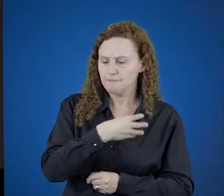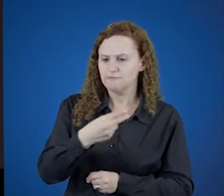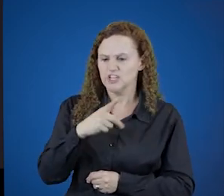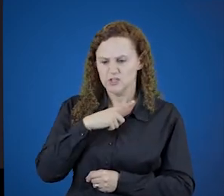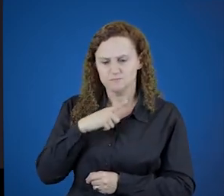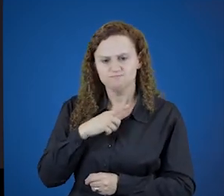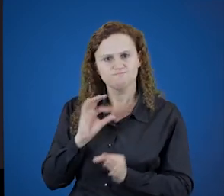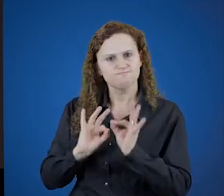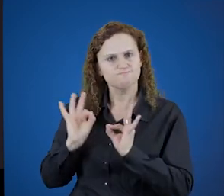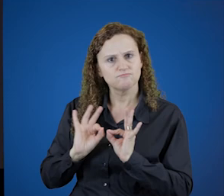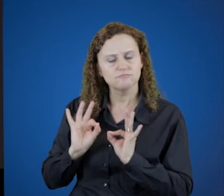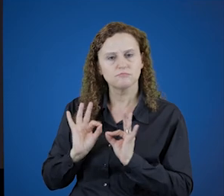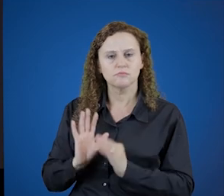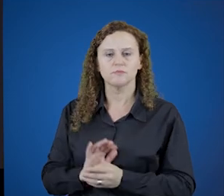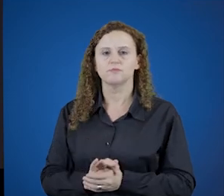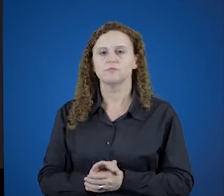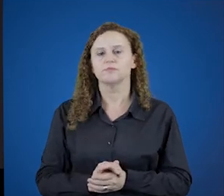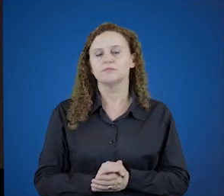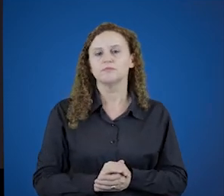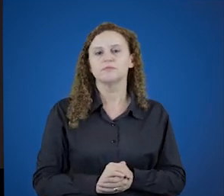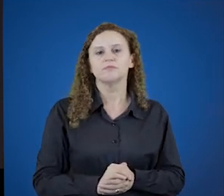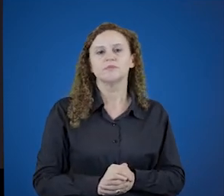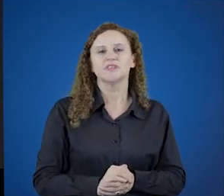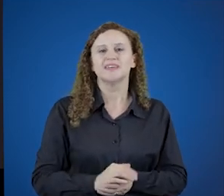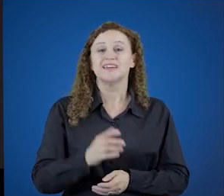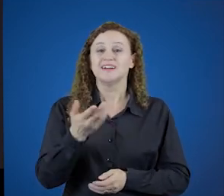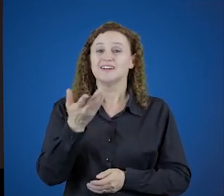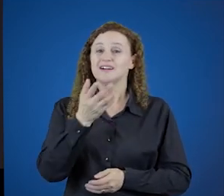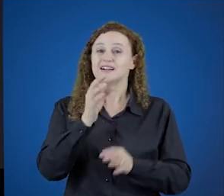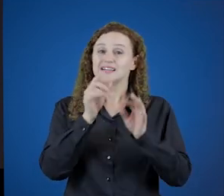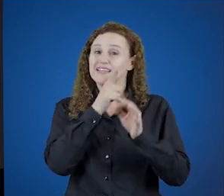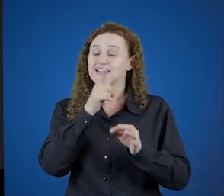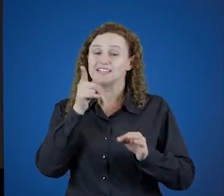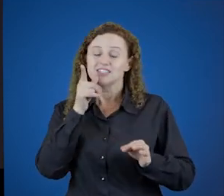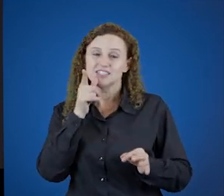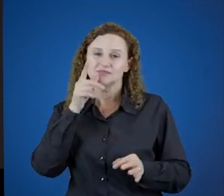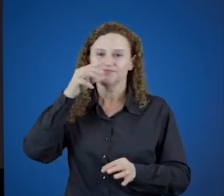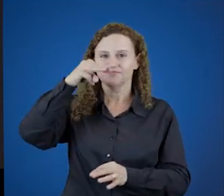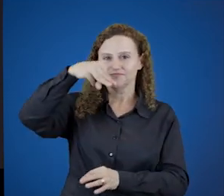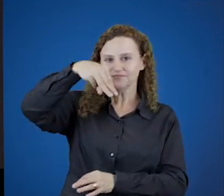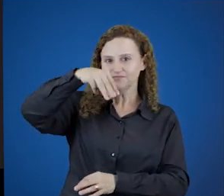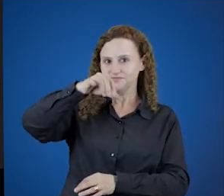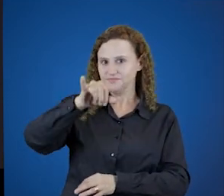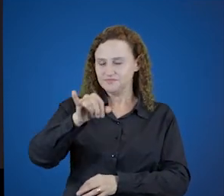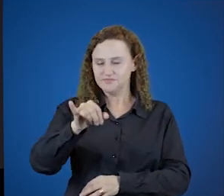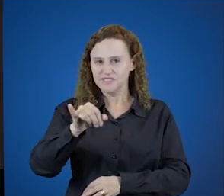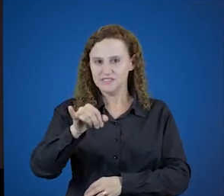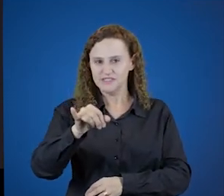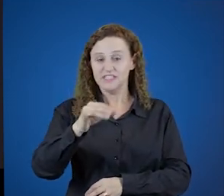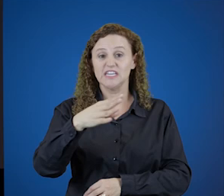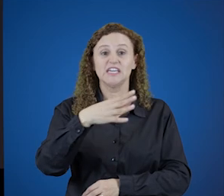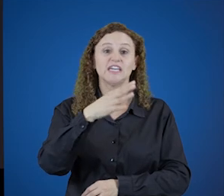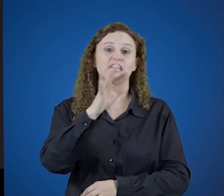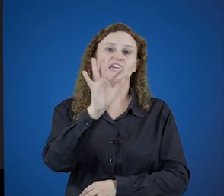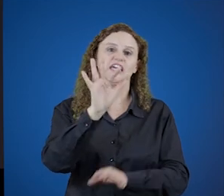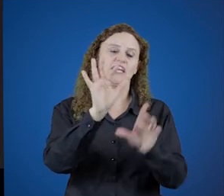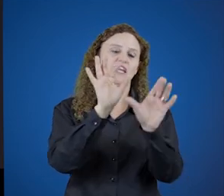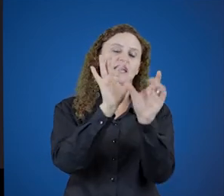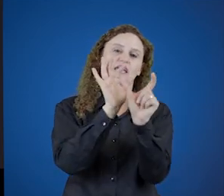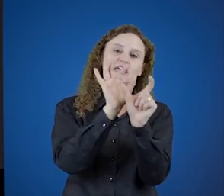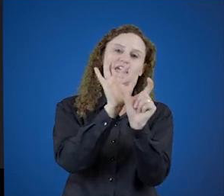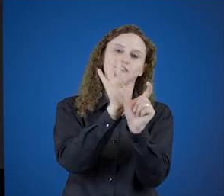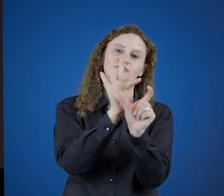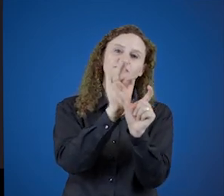meu filho tome jeito eu digo me filie também com i